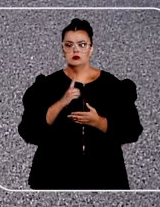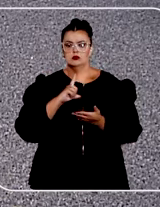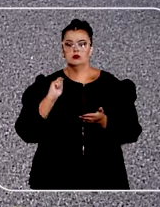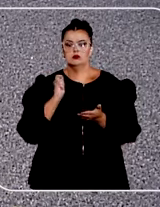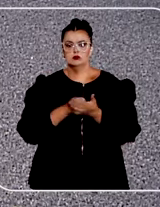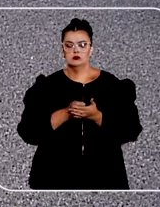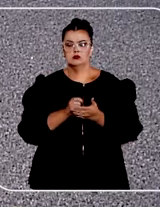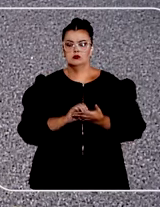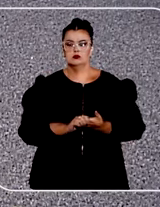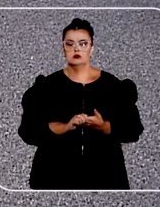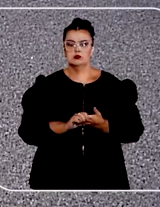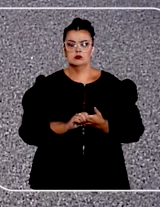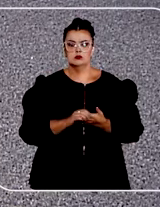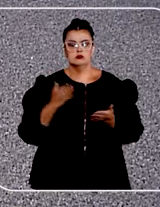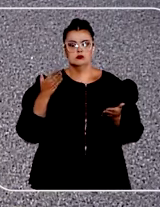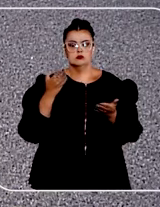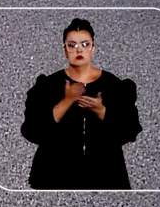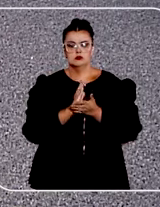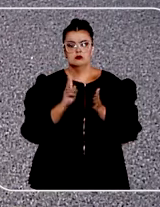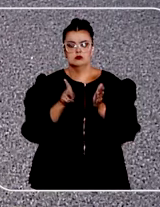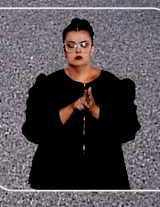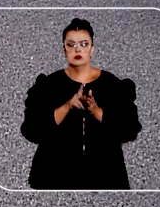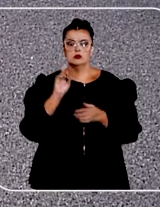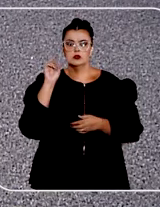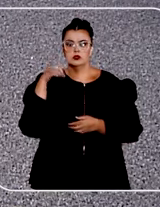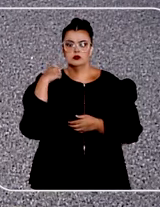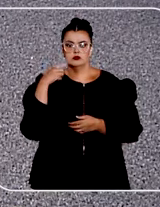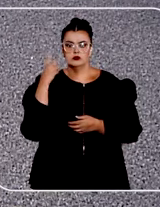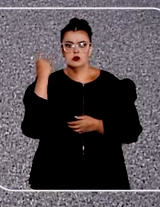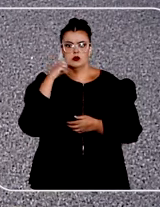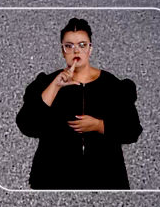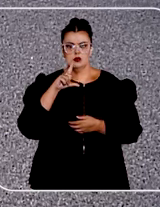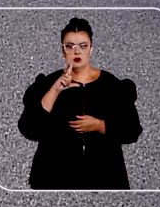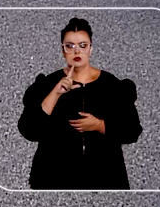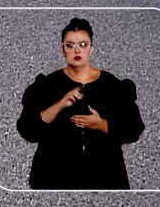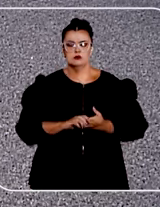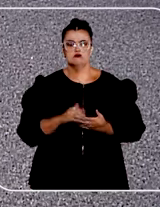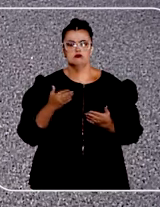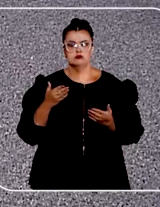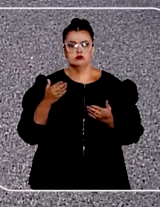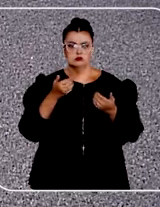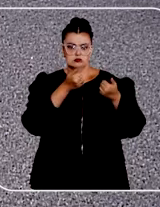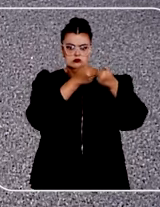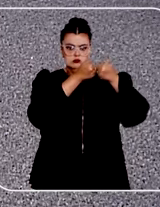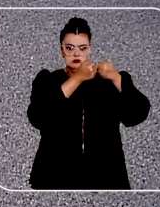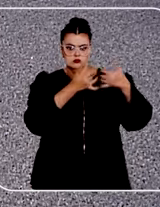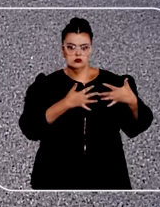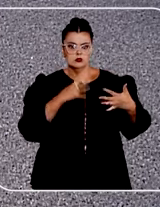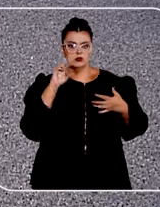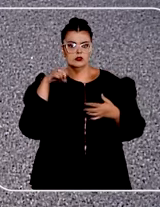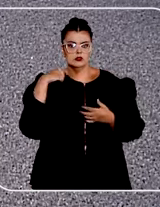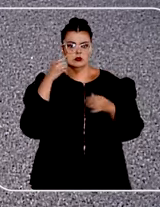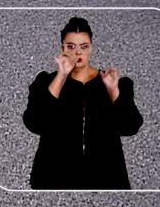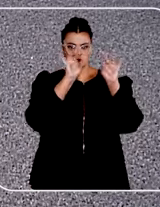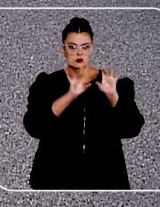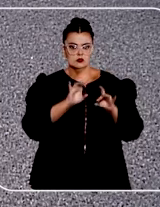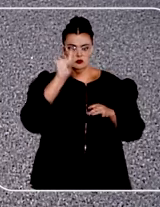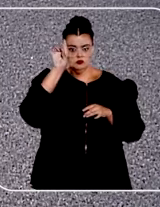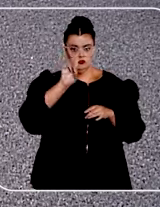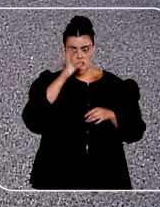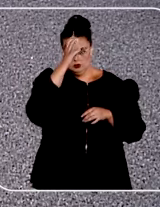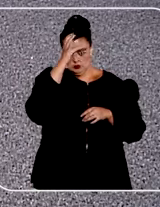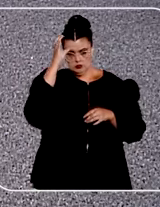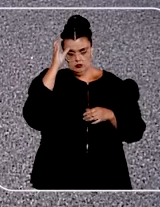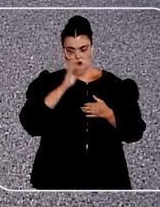pagos pela parte vencida ao advogado de quem ganha a causa quem explica é o advogado especialista em Direito